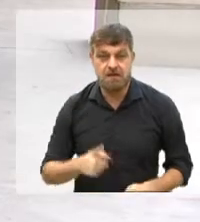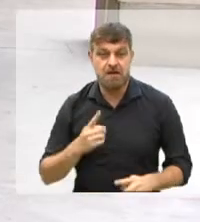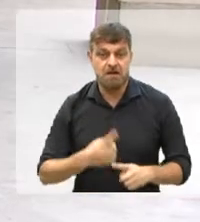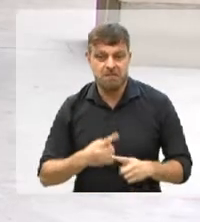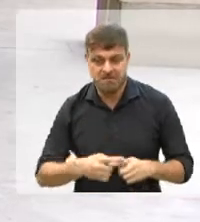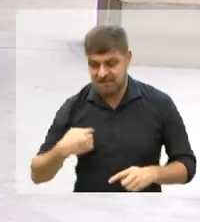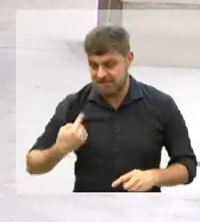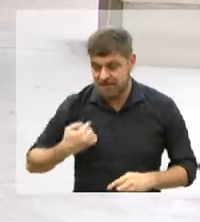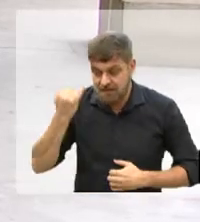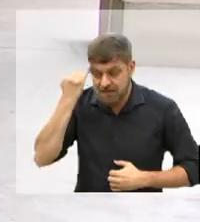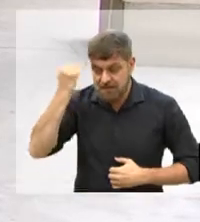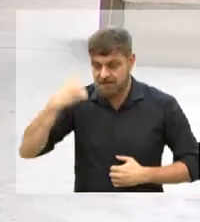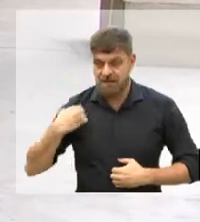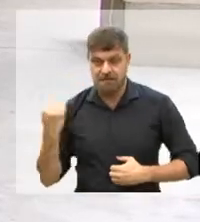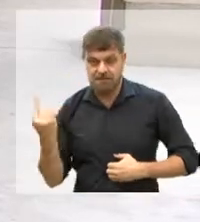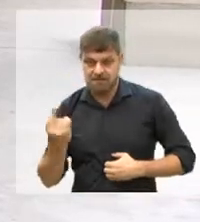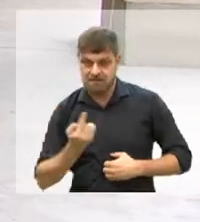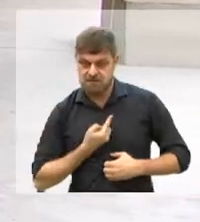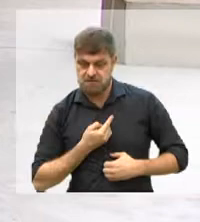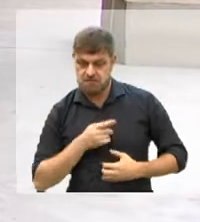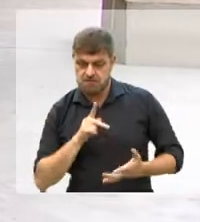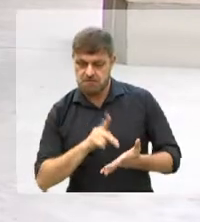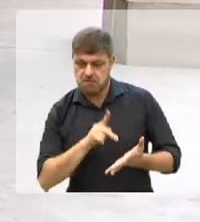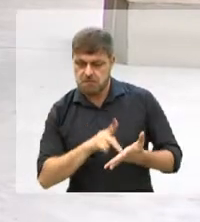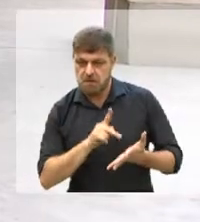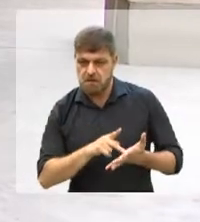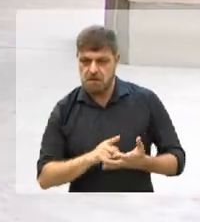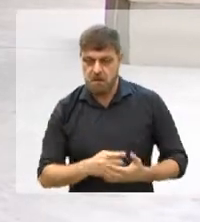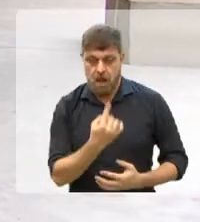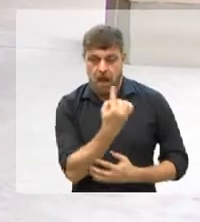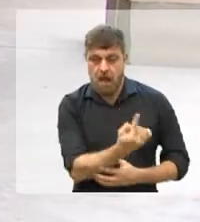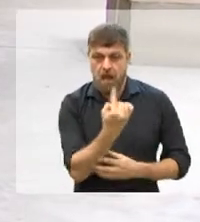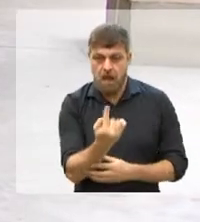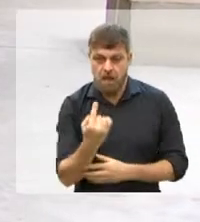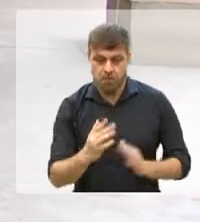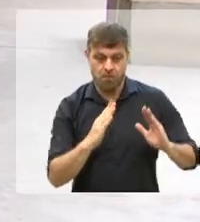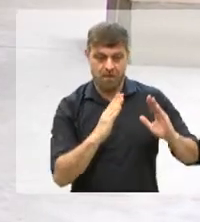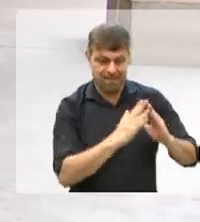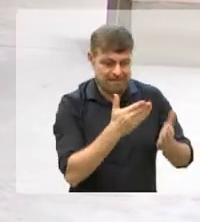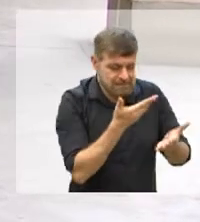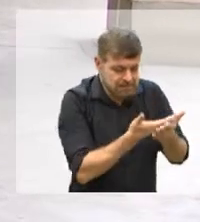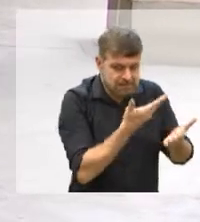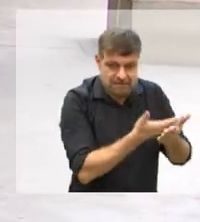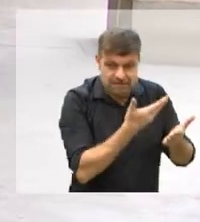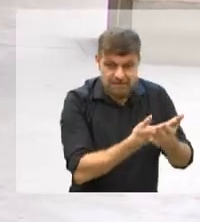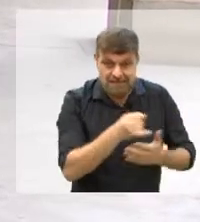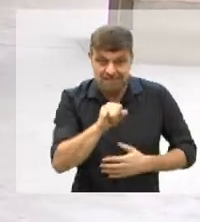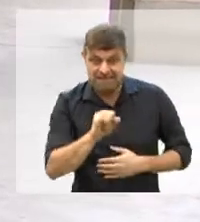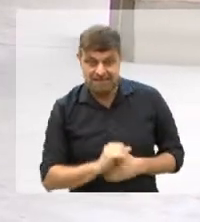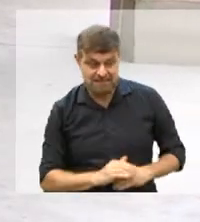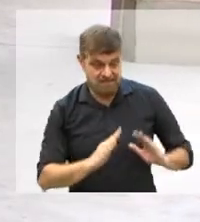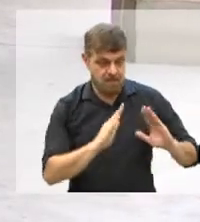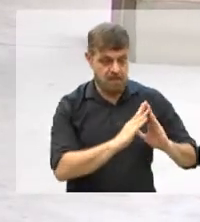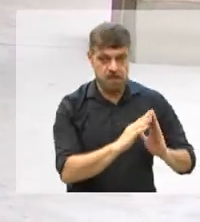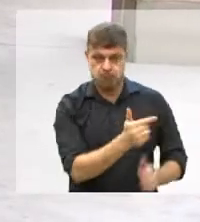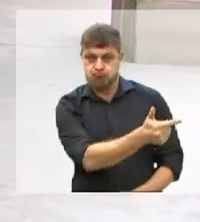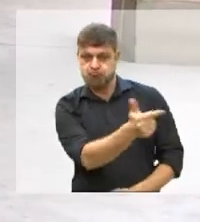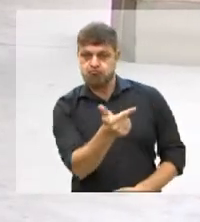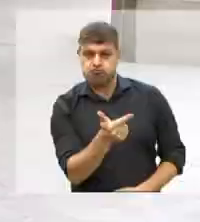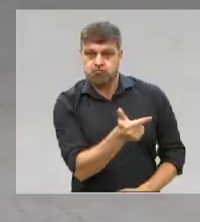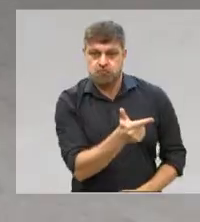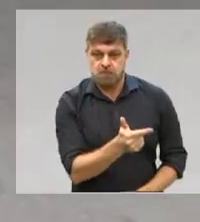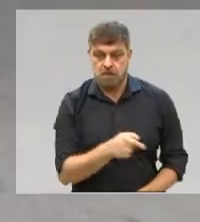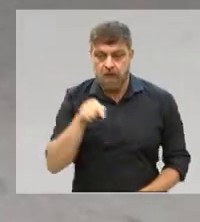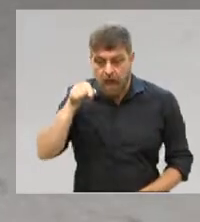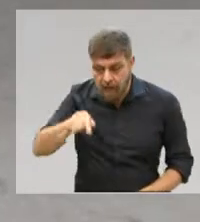Porque nessa ideia que eu havia lhe dito, de cada um tem o seu laboratório, se um aluno não tem recursos, a PM